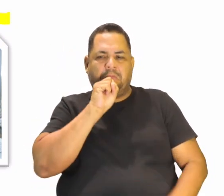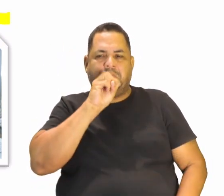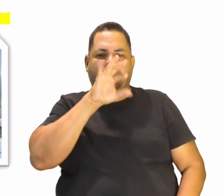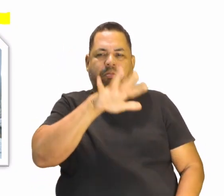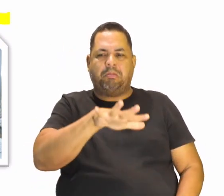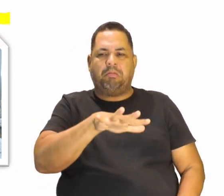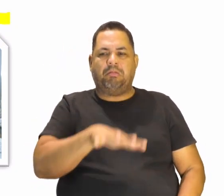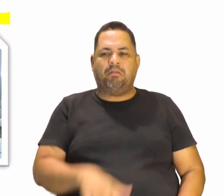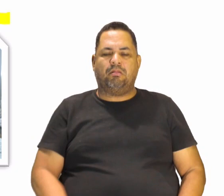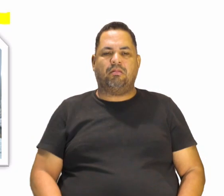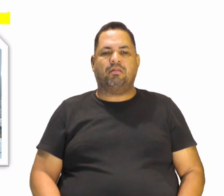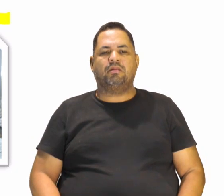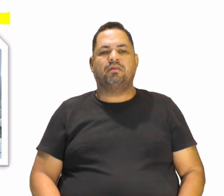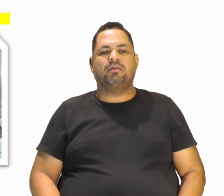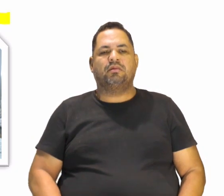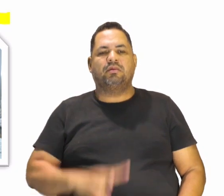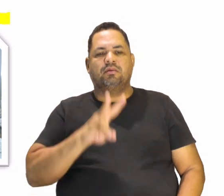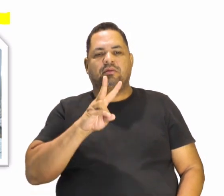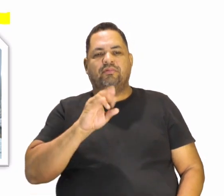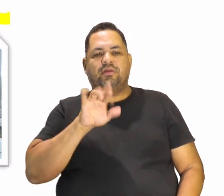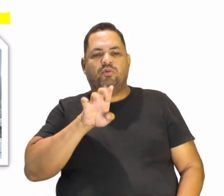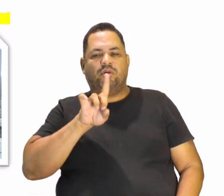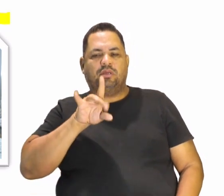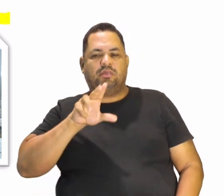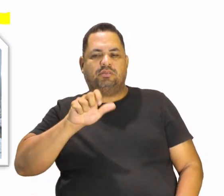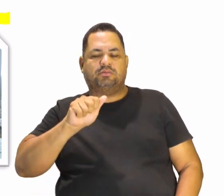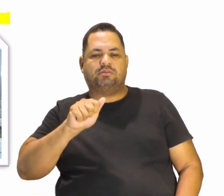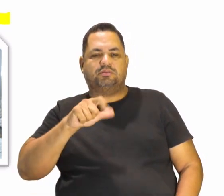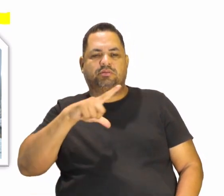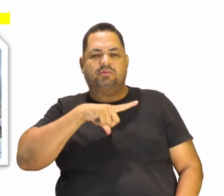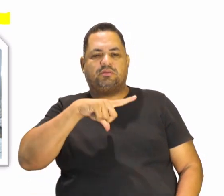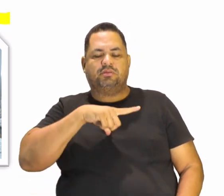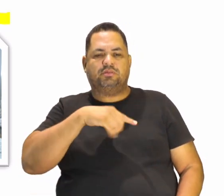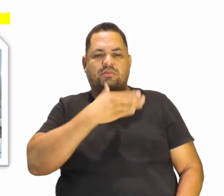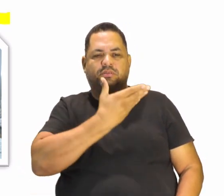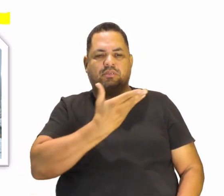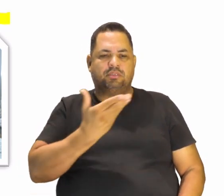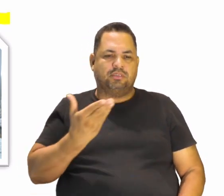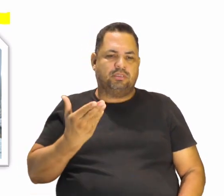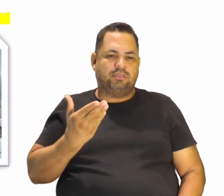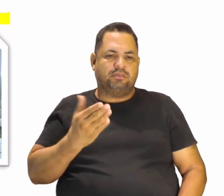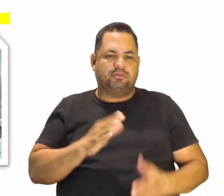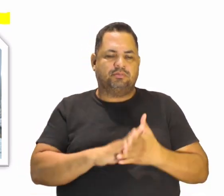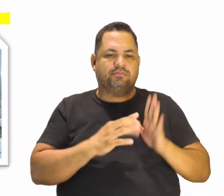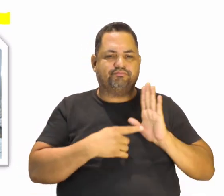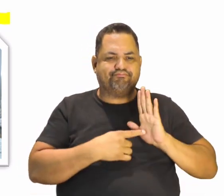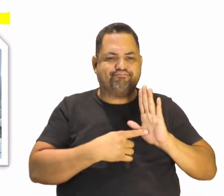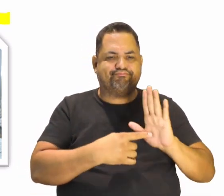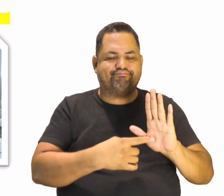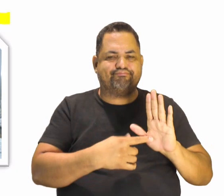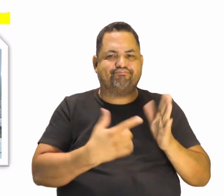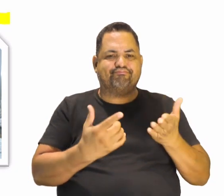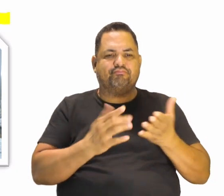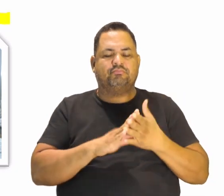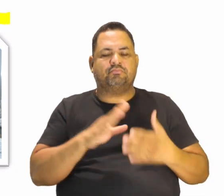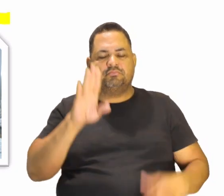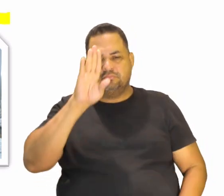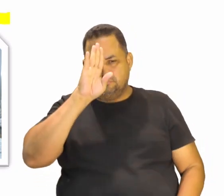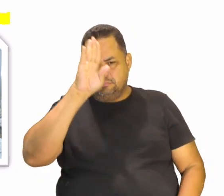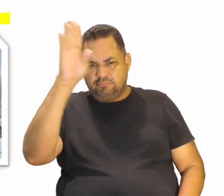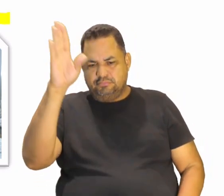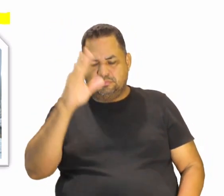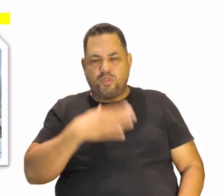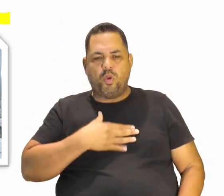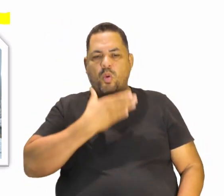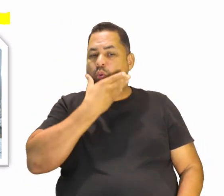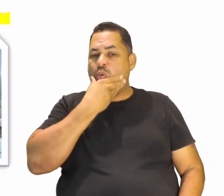alimento. E a vigorexia, nós temos aí, ela vai se apresentar em relação aí principalmente nos